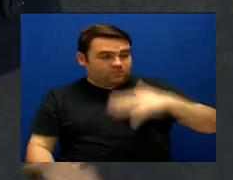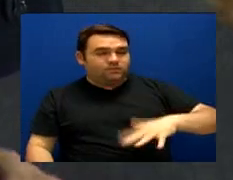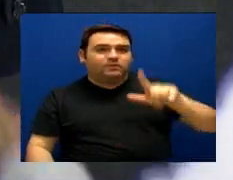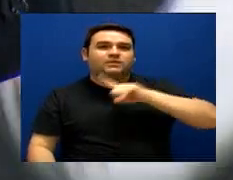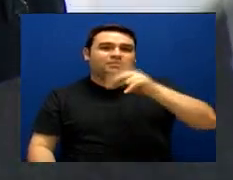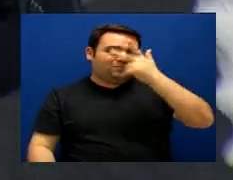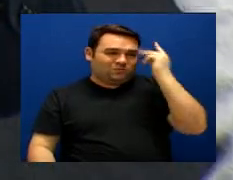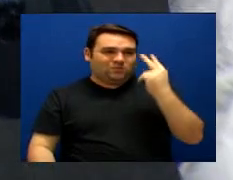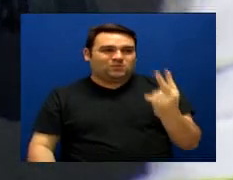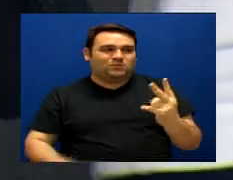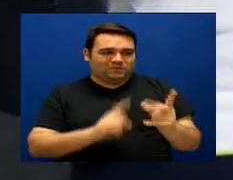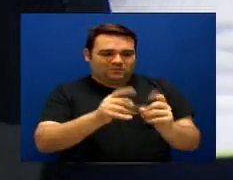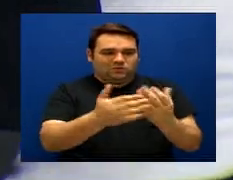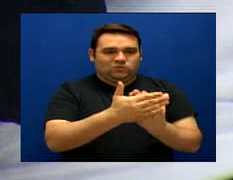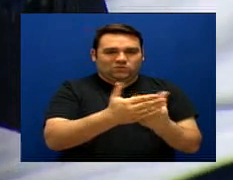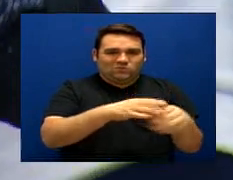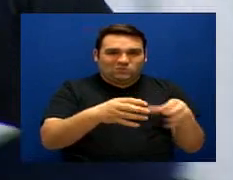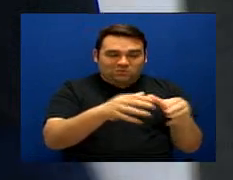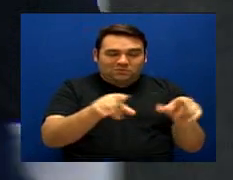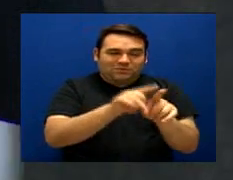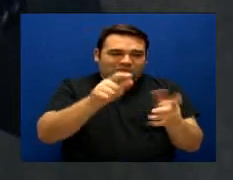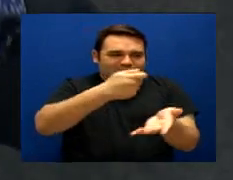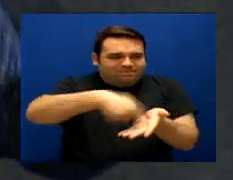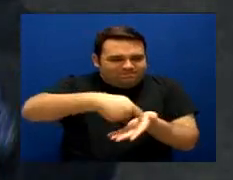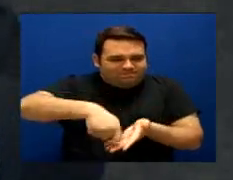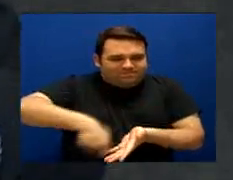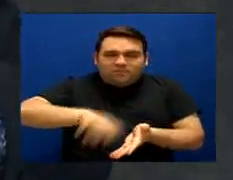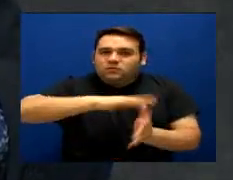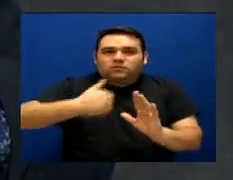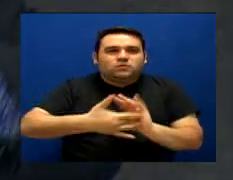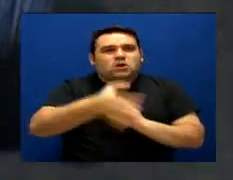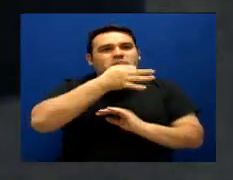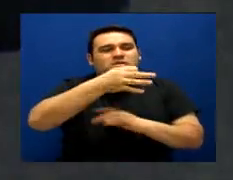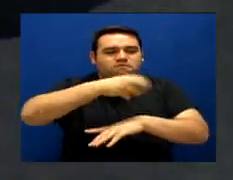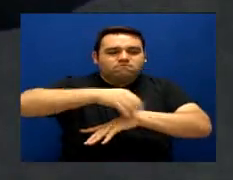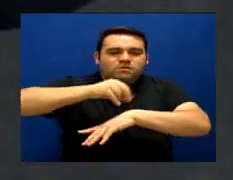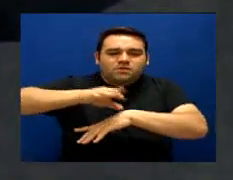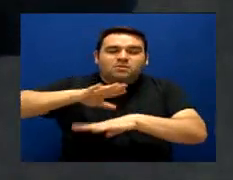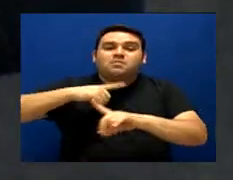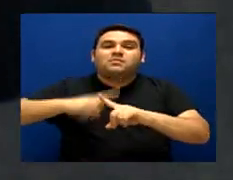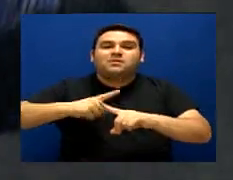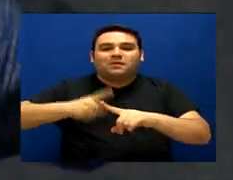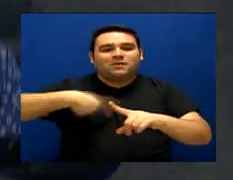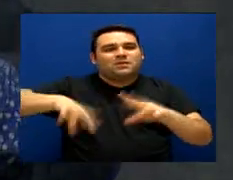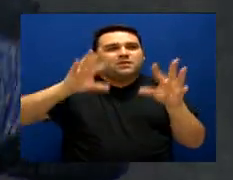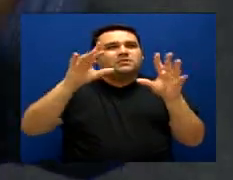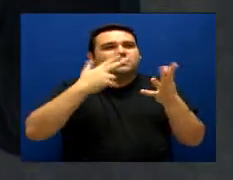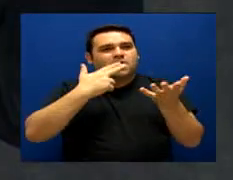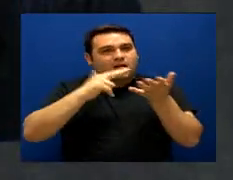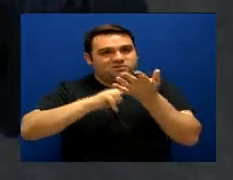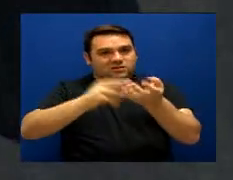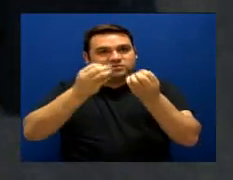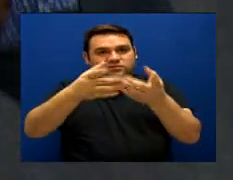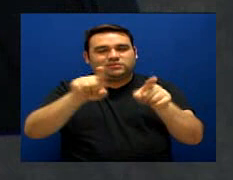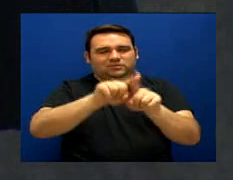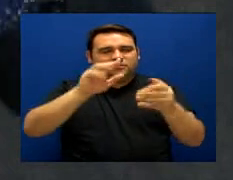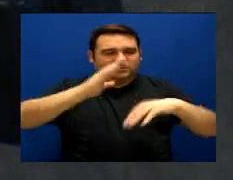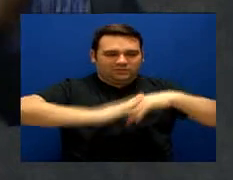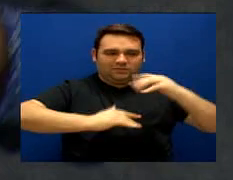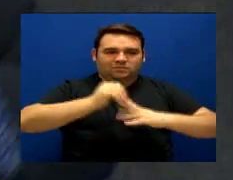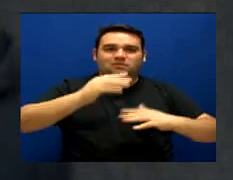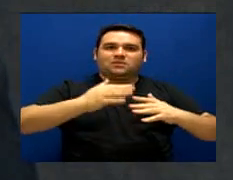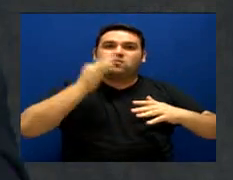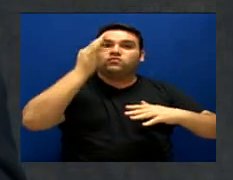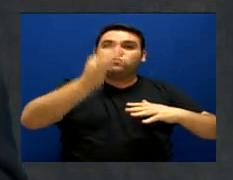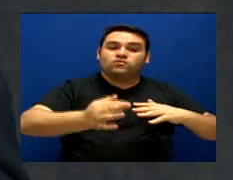duas pessoas do comitê que estão anotando todas as propostas, as críticas e o encaminhamento, para depois nós fazermos uma carta com aquelas ações a